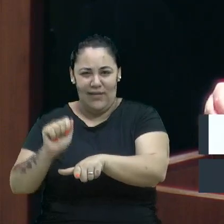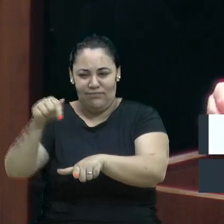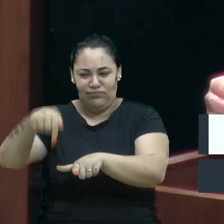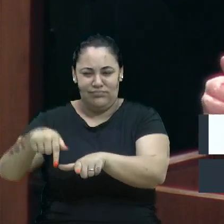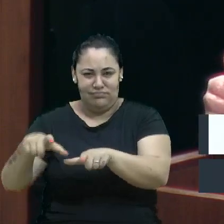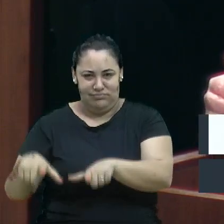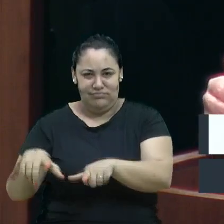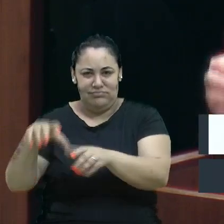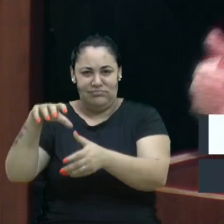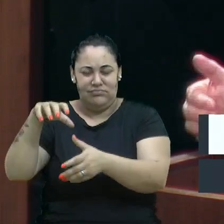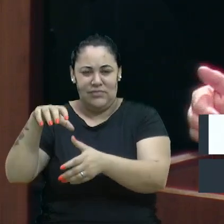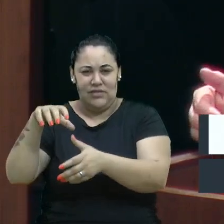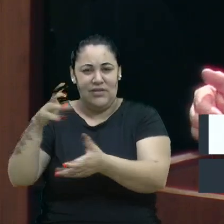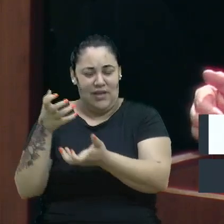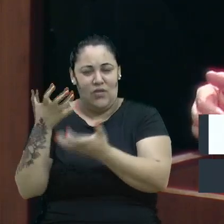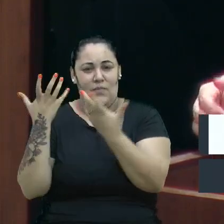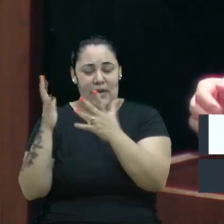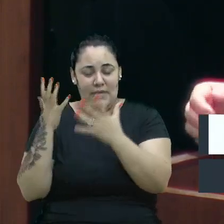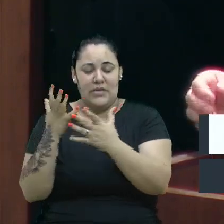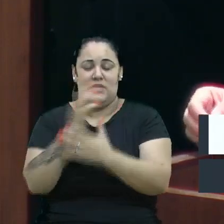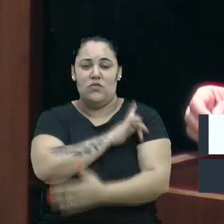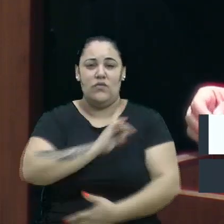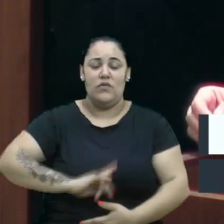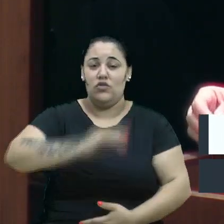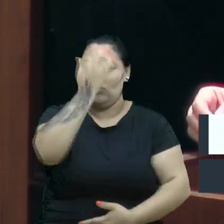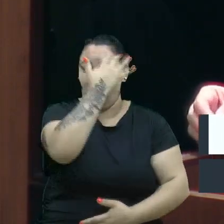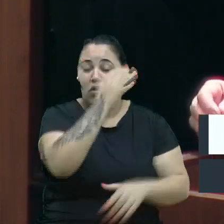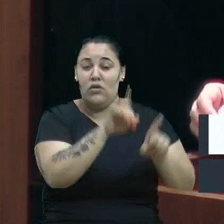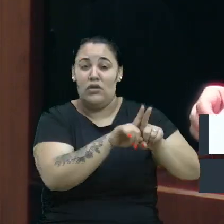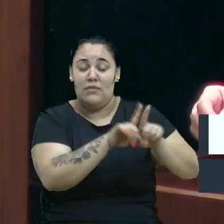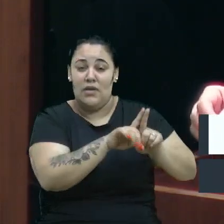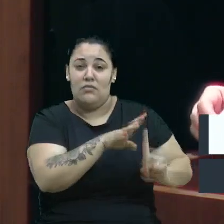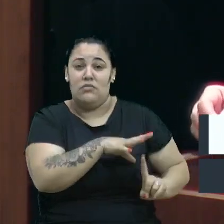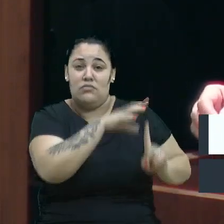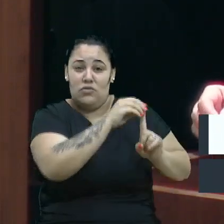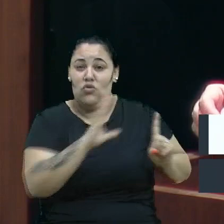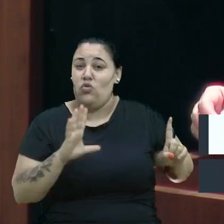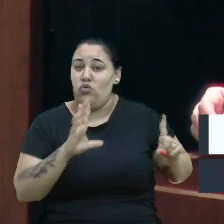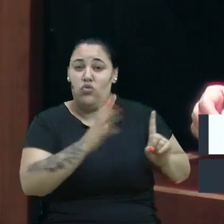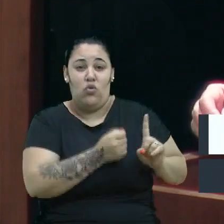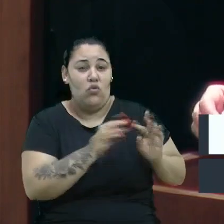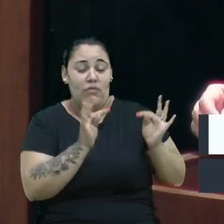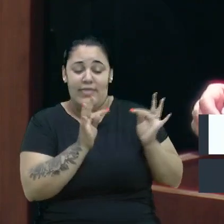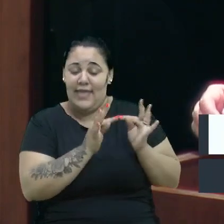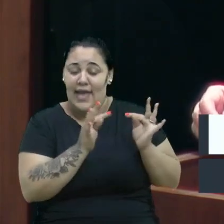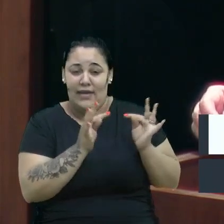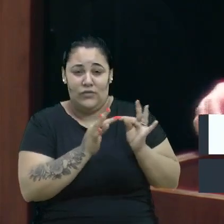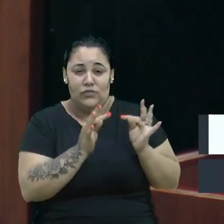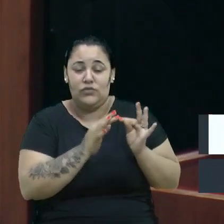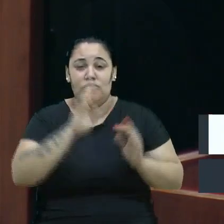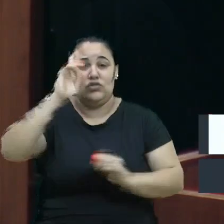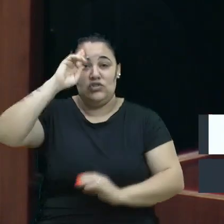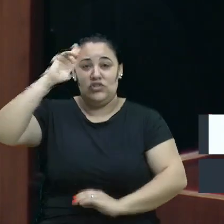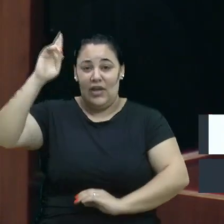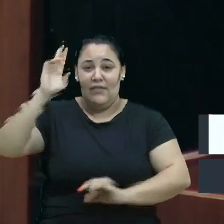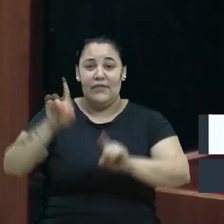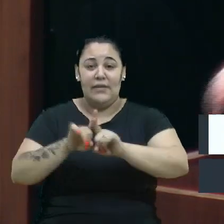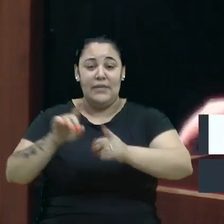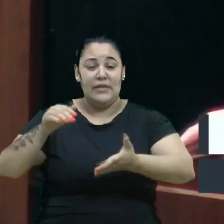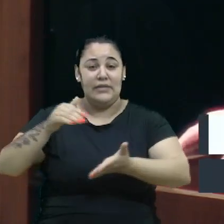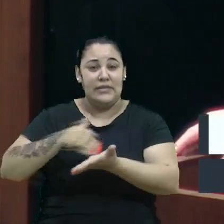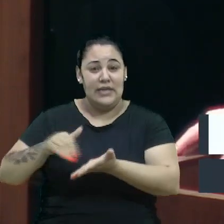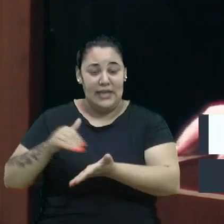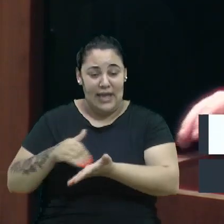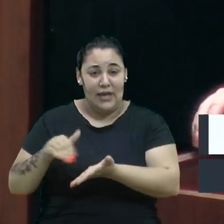parabenizar tanto o governo Adiló, como principalmente todos os técnicos, diretores, né, o secretário da